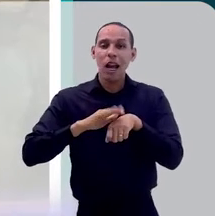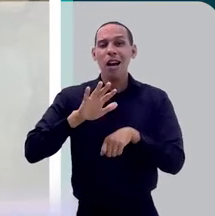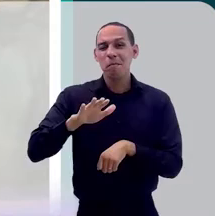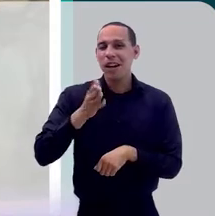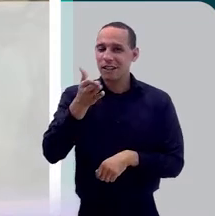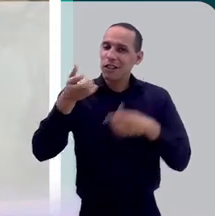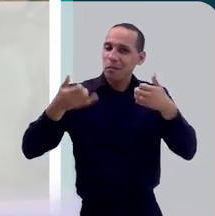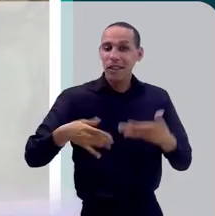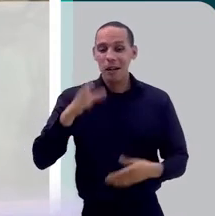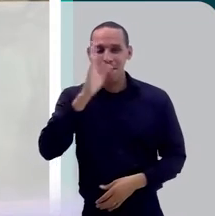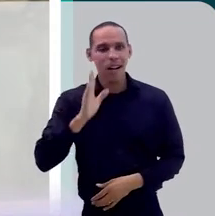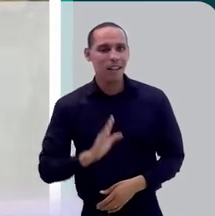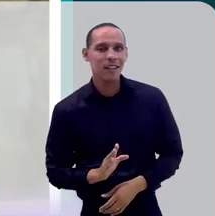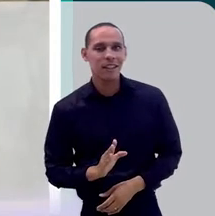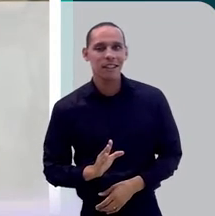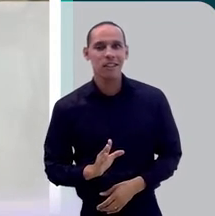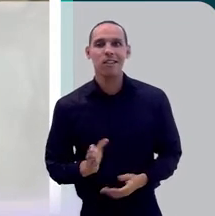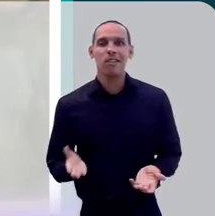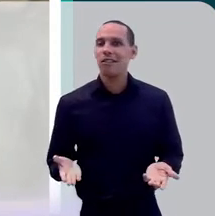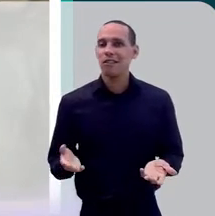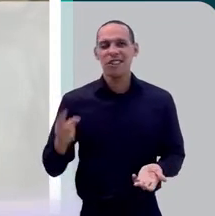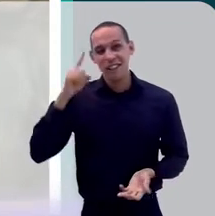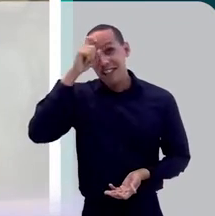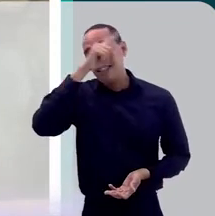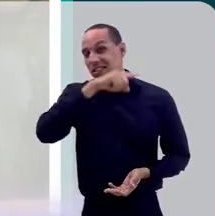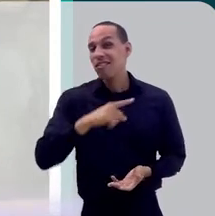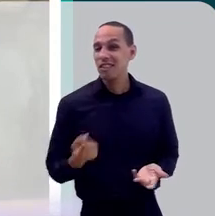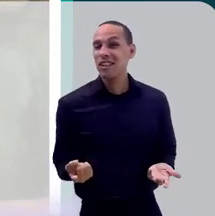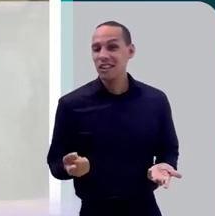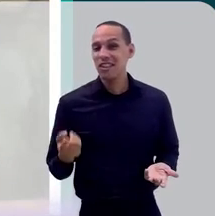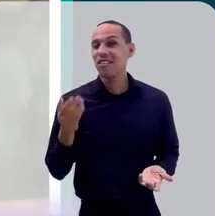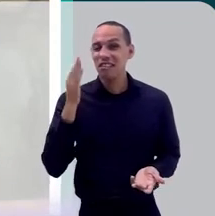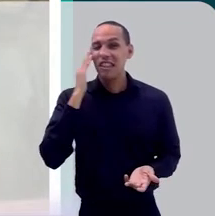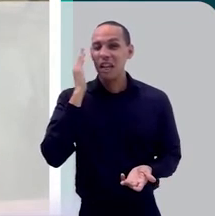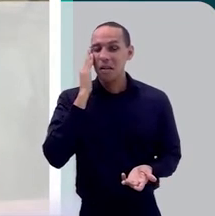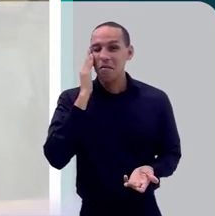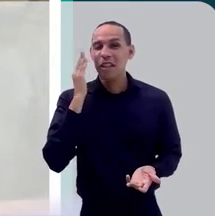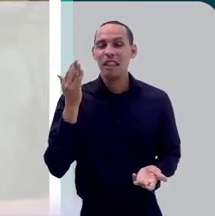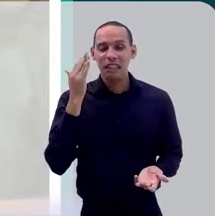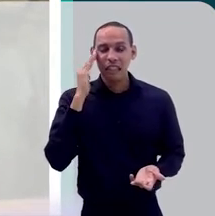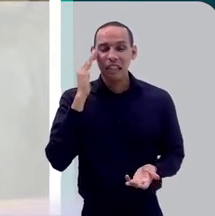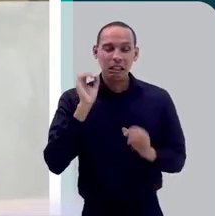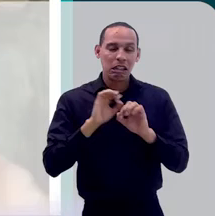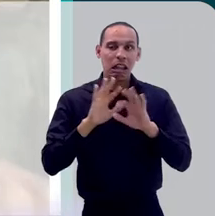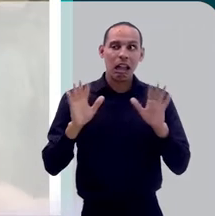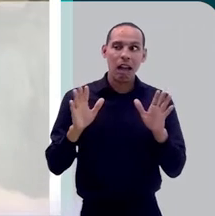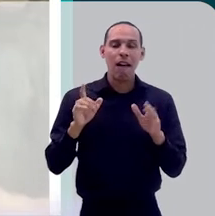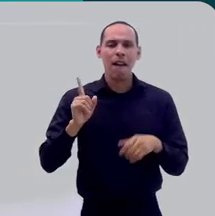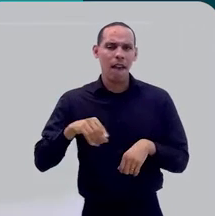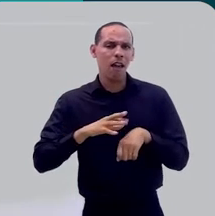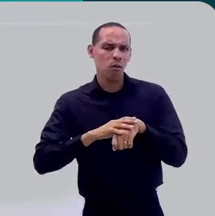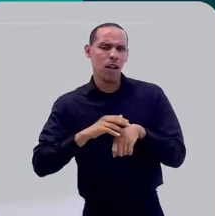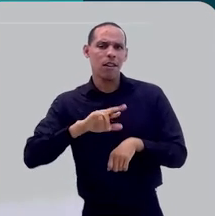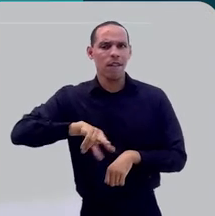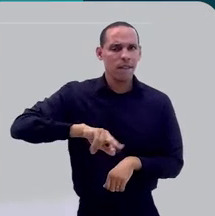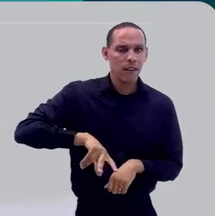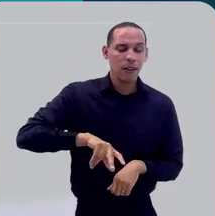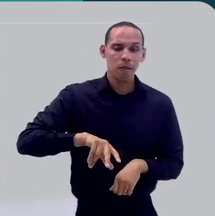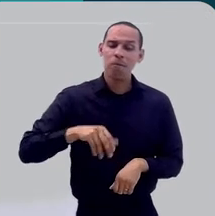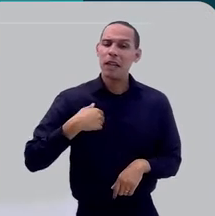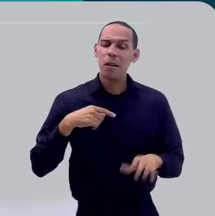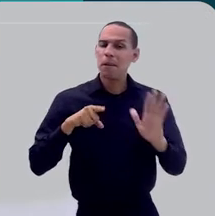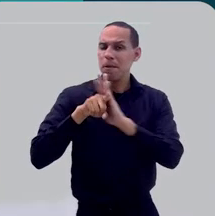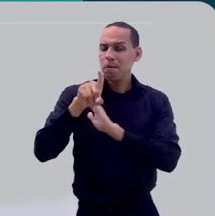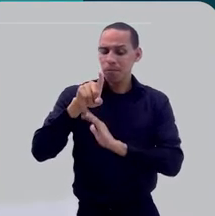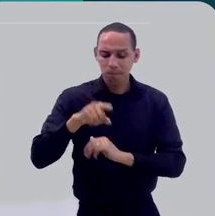bloco anterior, no Brasil a gente ainda tem uma certa dificuldade para lidar com a síndrome enquanto doença. E eu